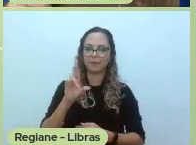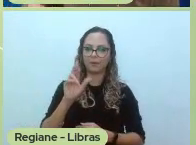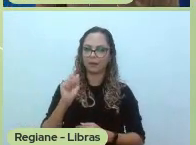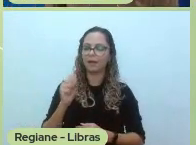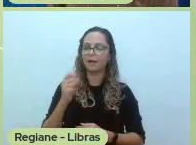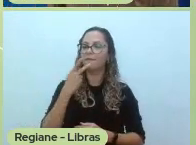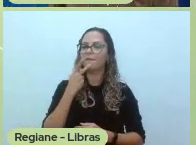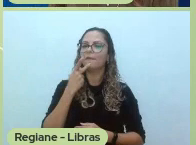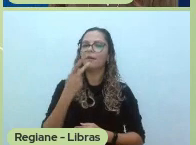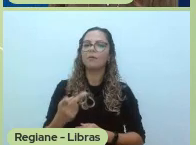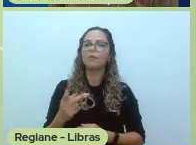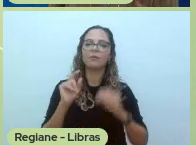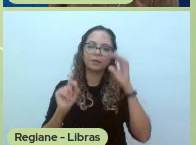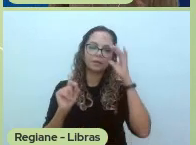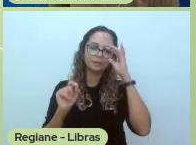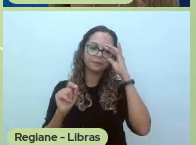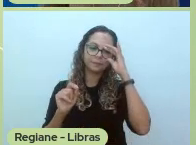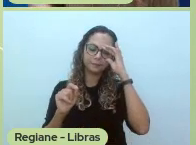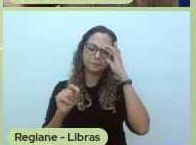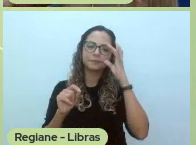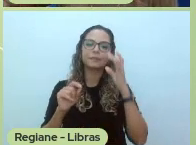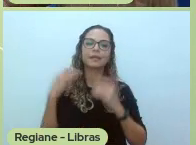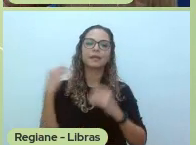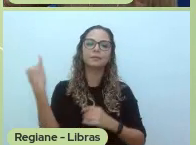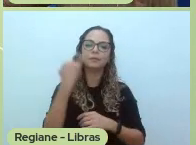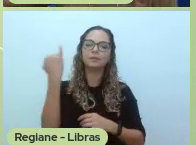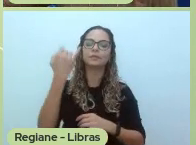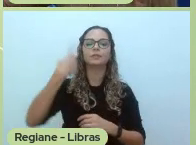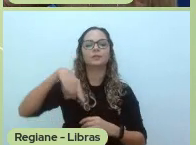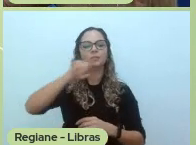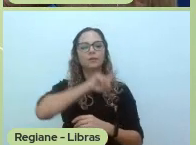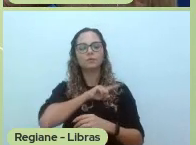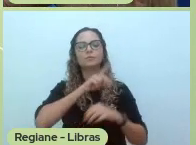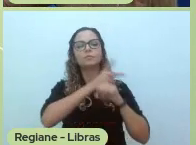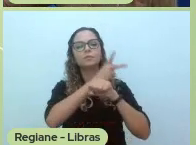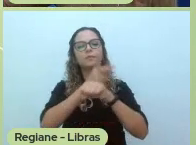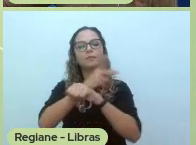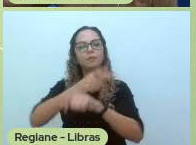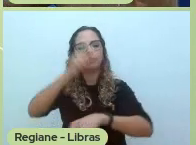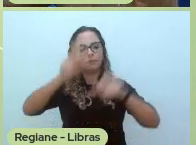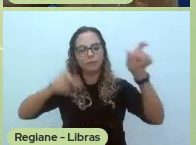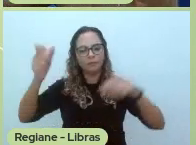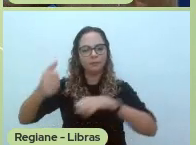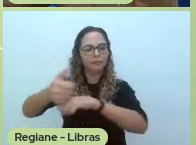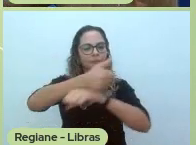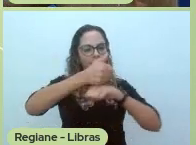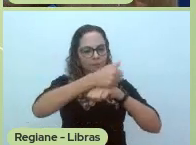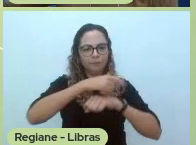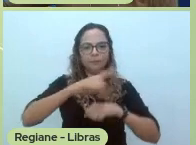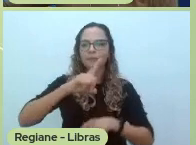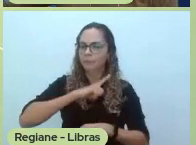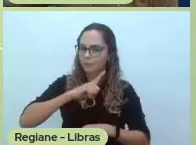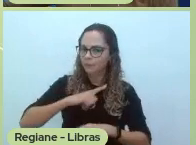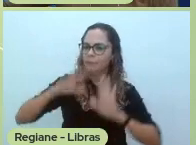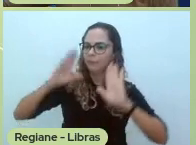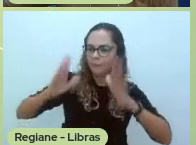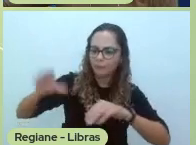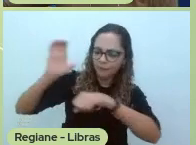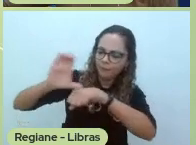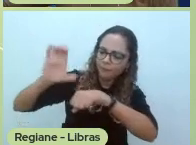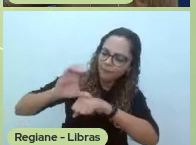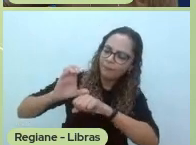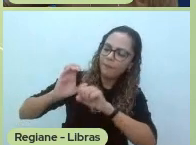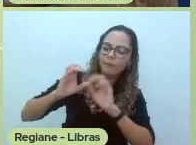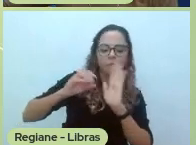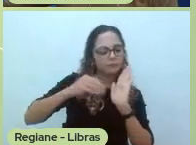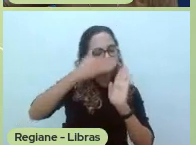sobre também buscar profissionais que estejam capacitados. E aí a gente, ou profissionais